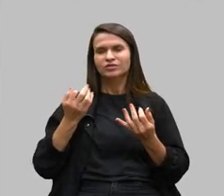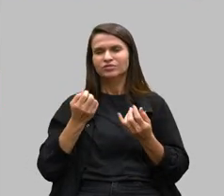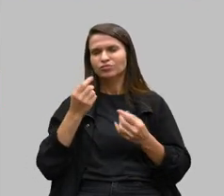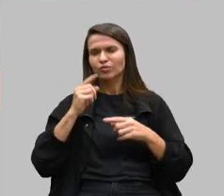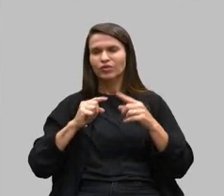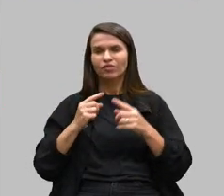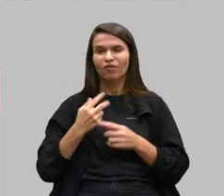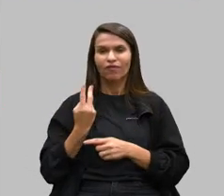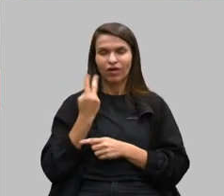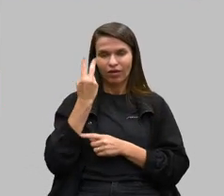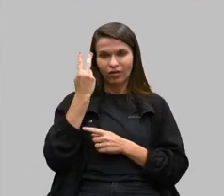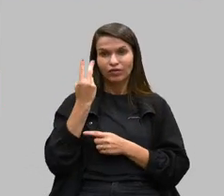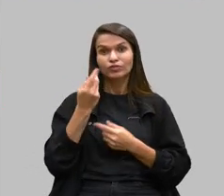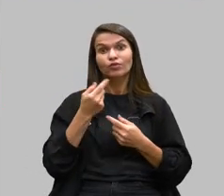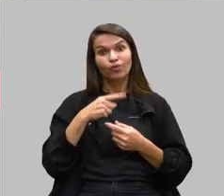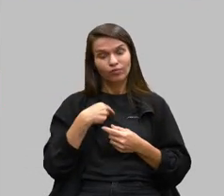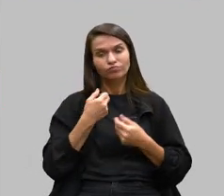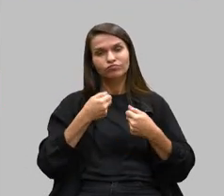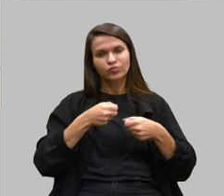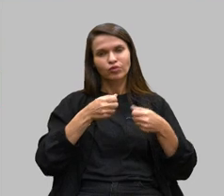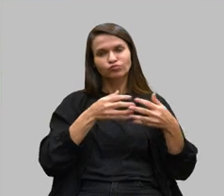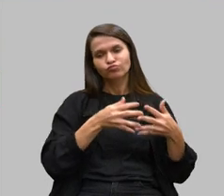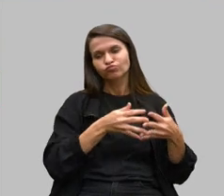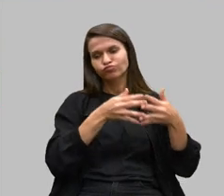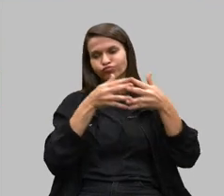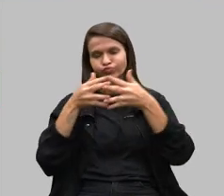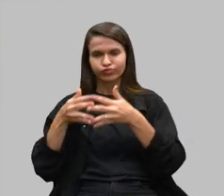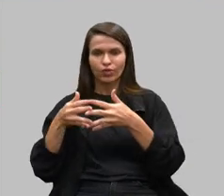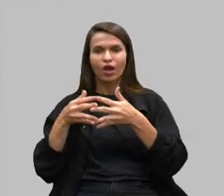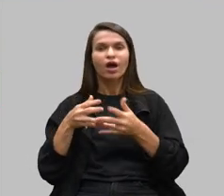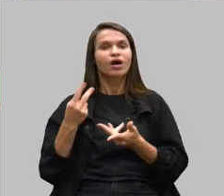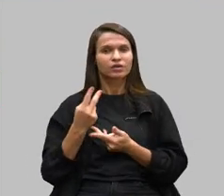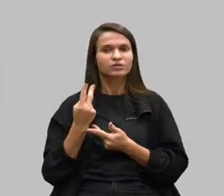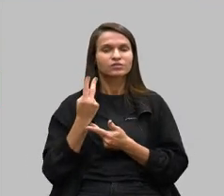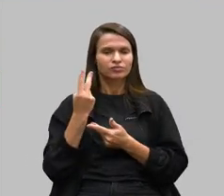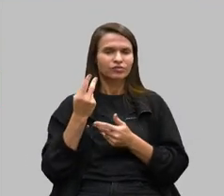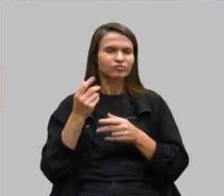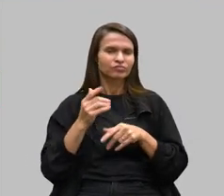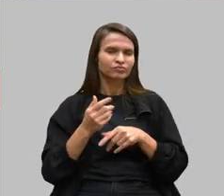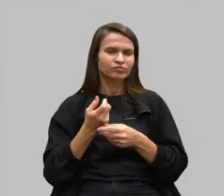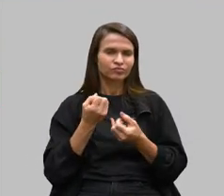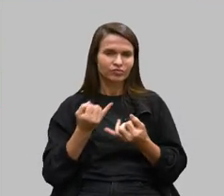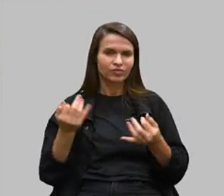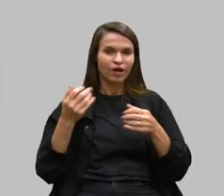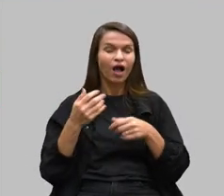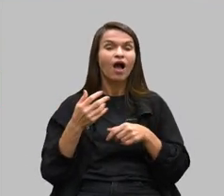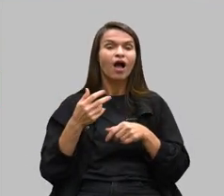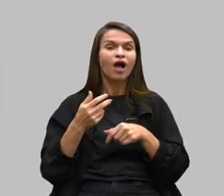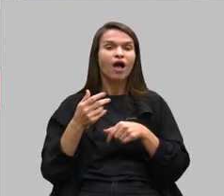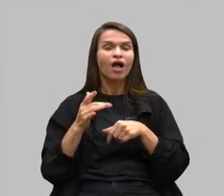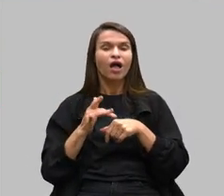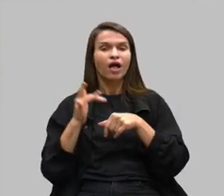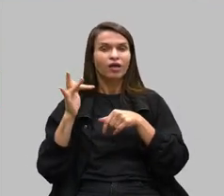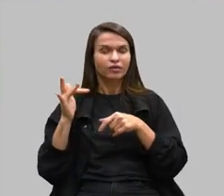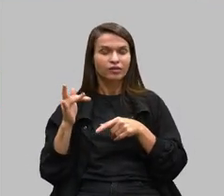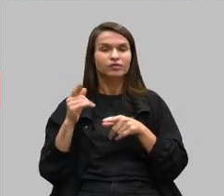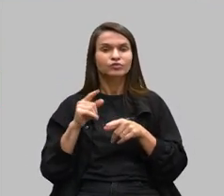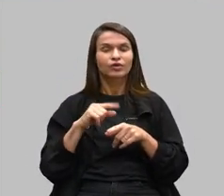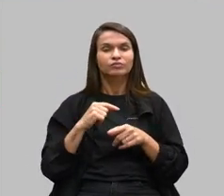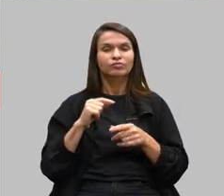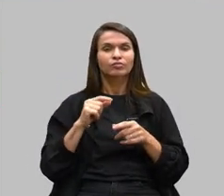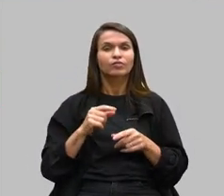transportar essa riqueza em 2023 a multimodal Caravelas recebeu autorização para